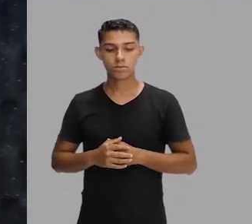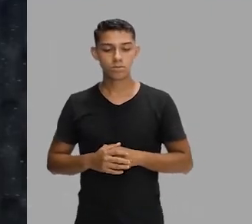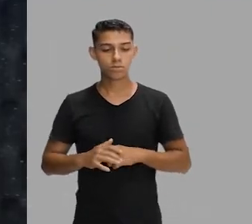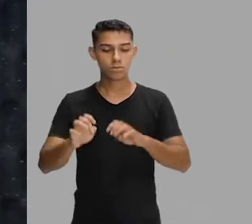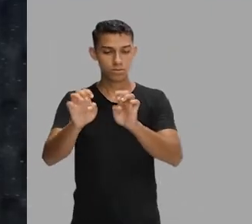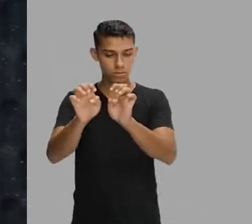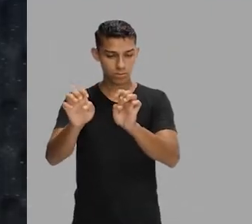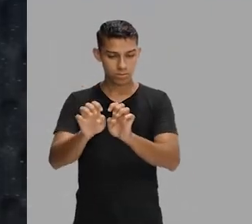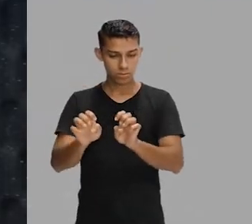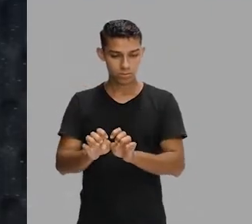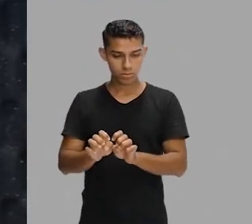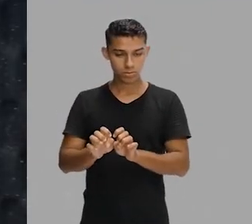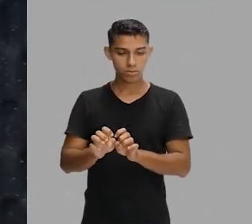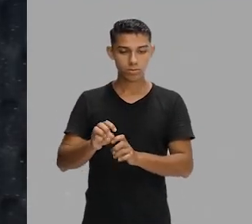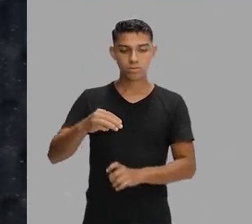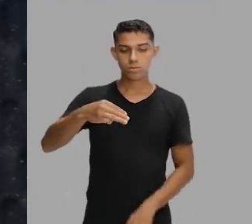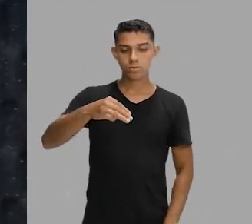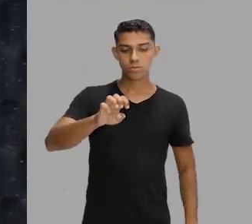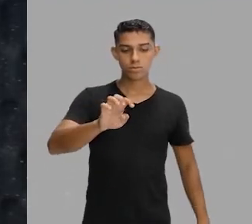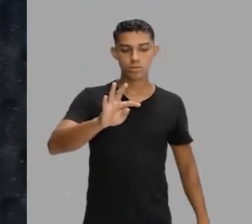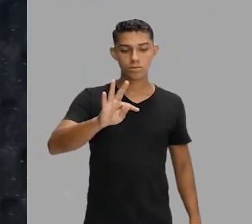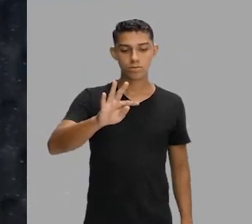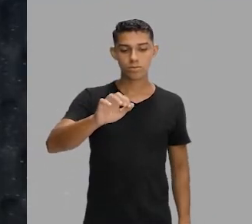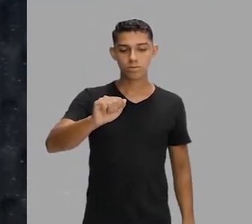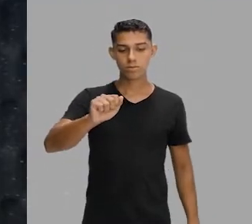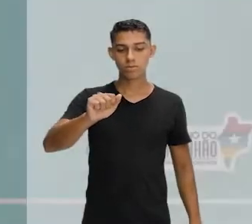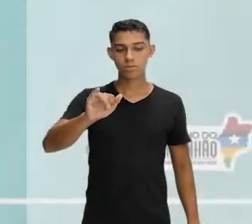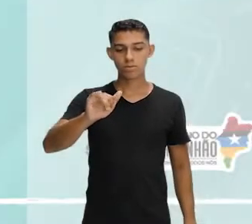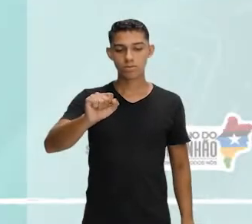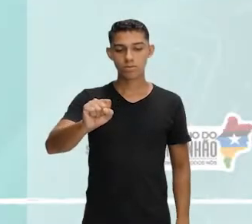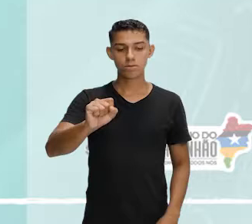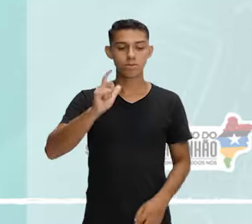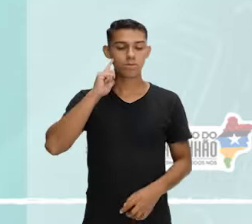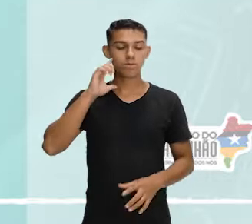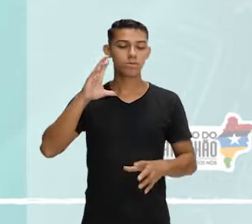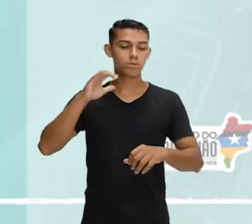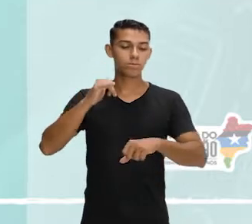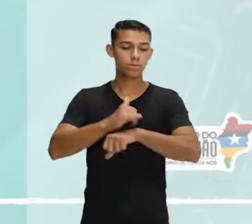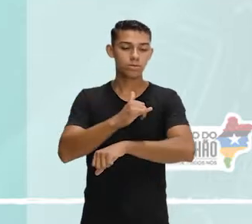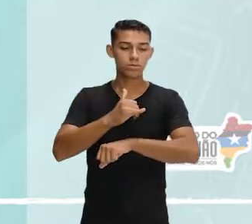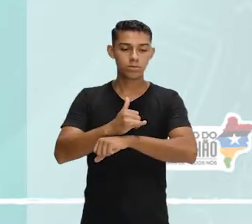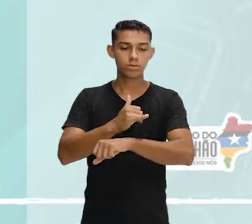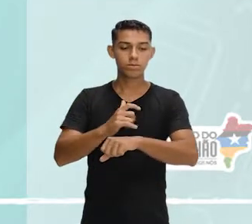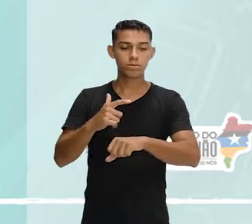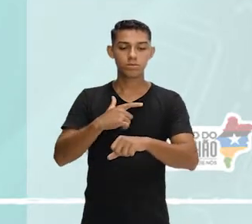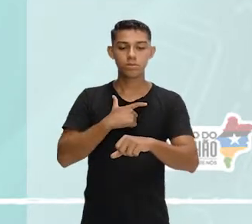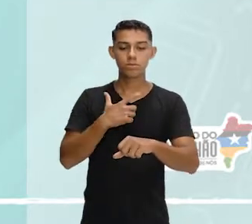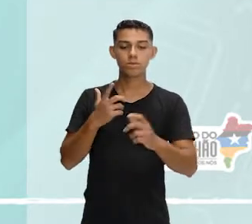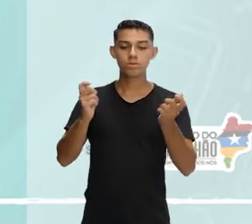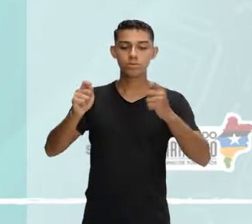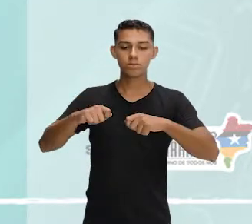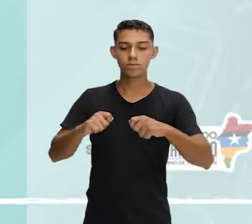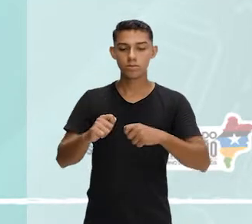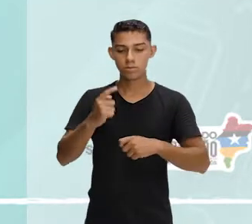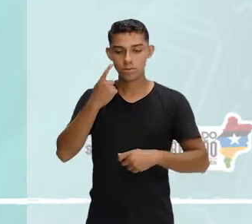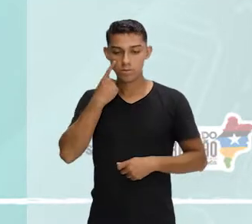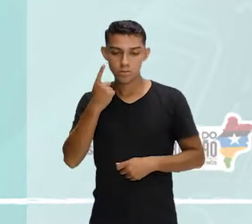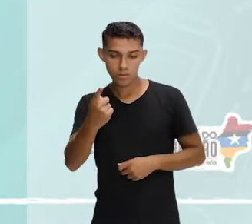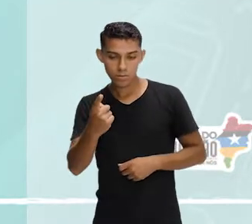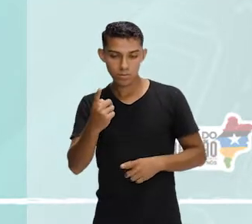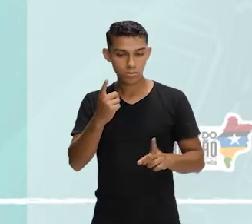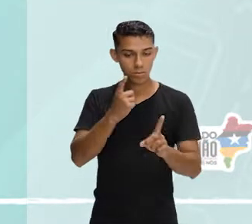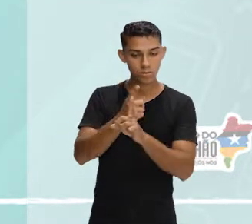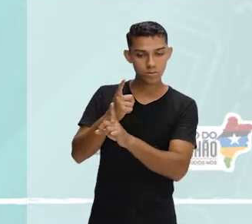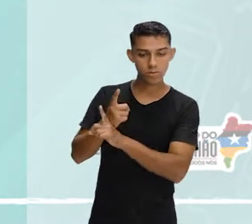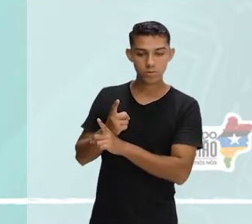metais. No estado sólido, e é muito comum, né, o que é mais comum é de verificarmos um